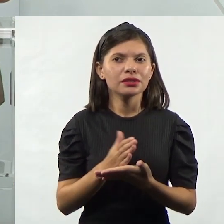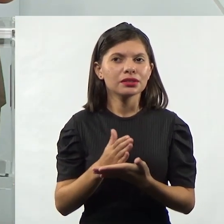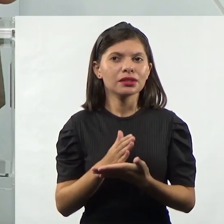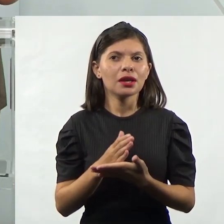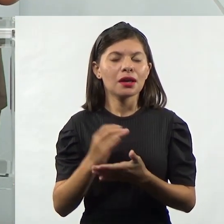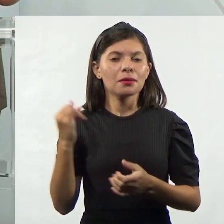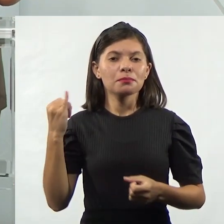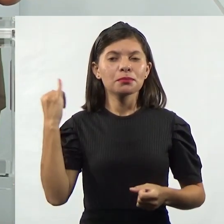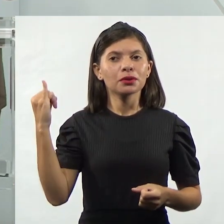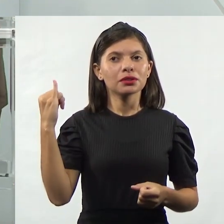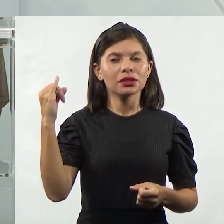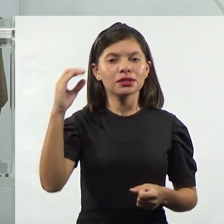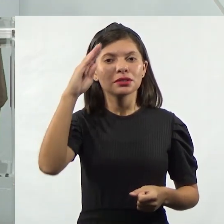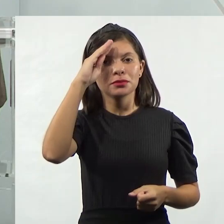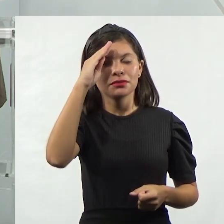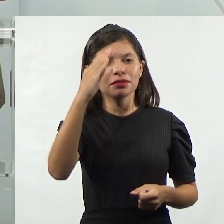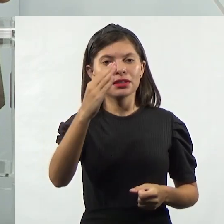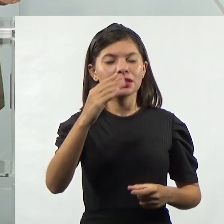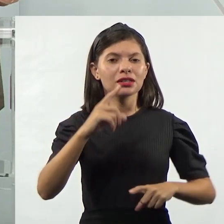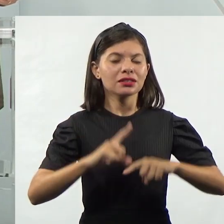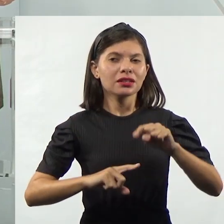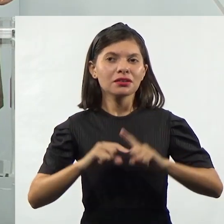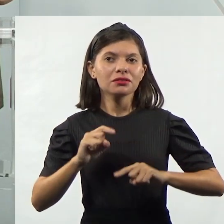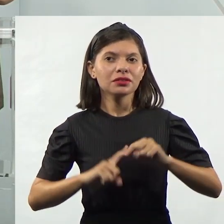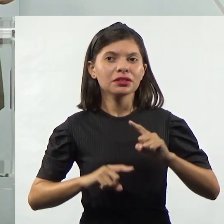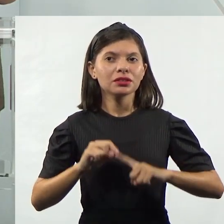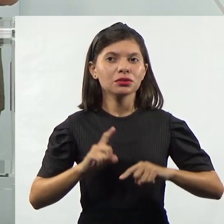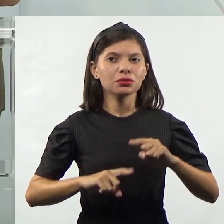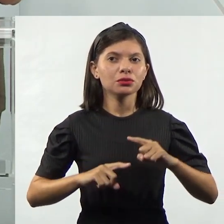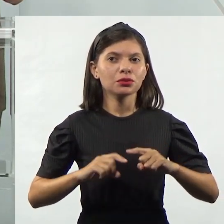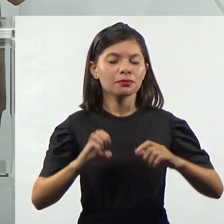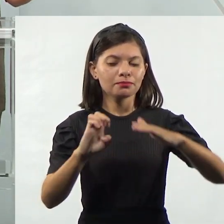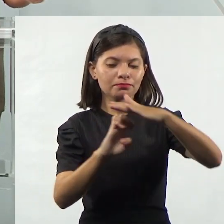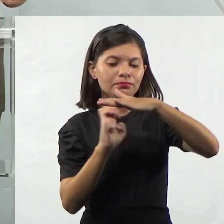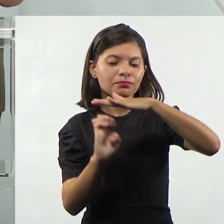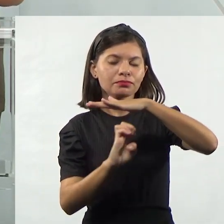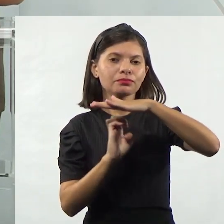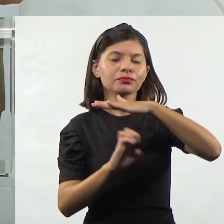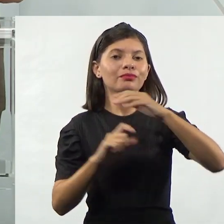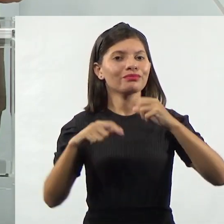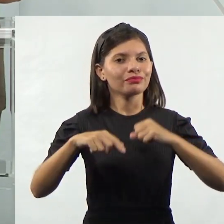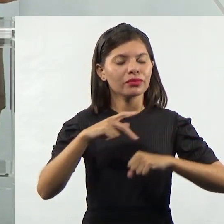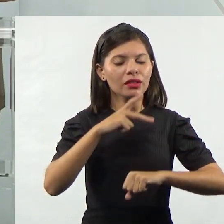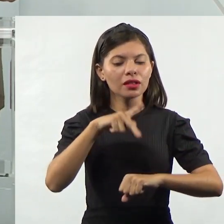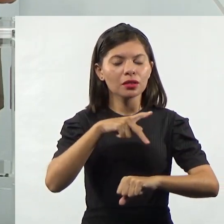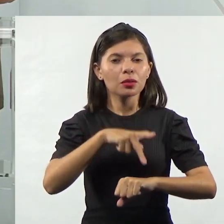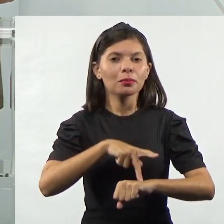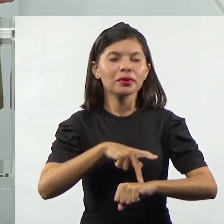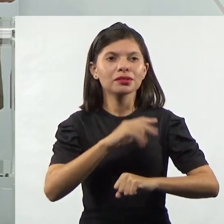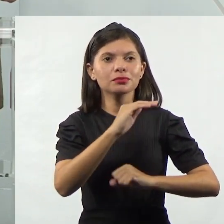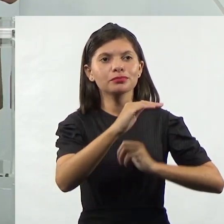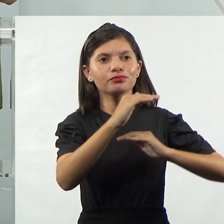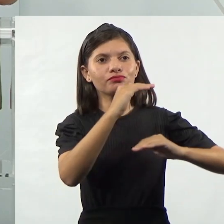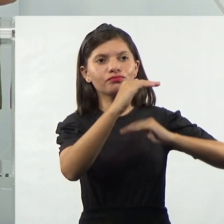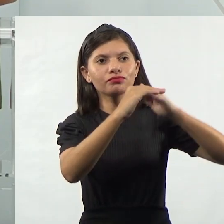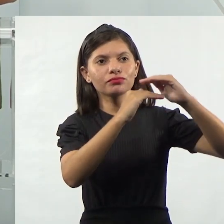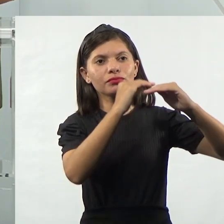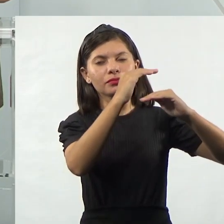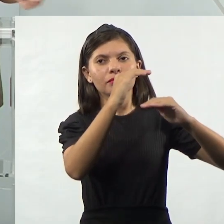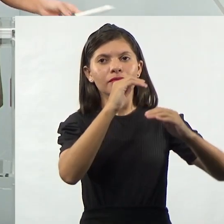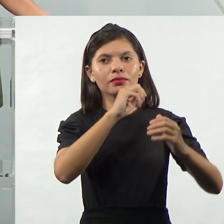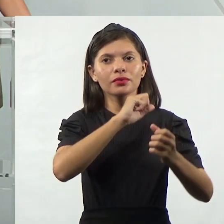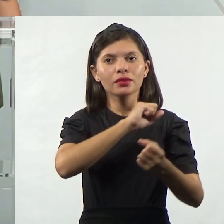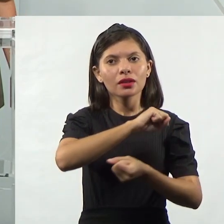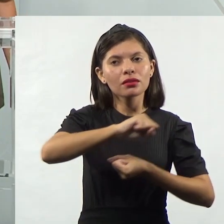casos, uma preferência até por serviços e bens e empresas nacionais a fim de